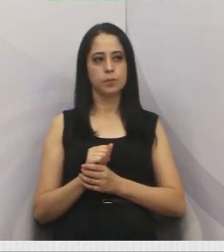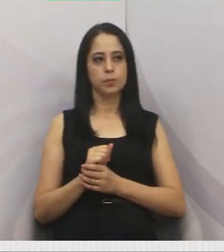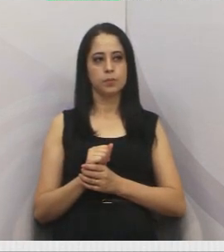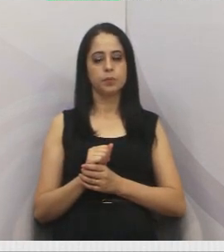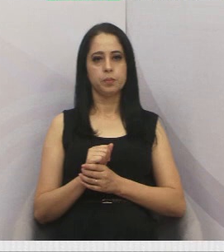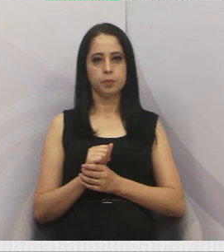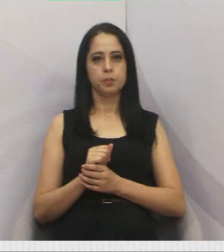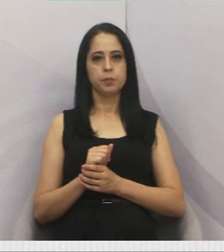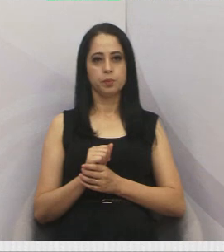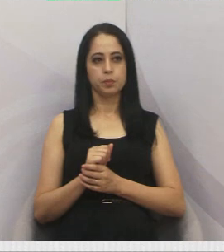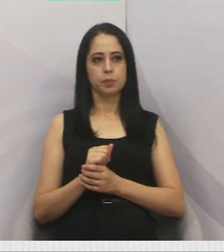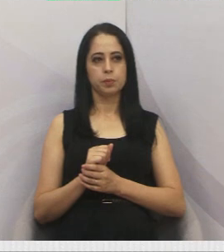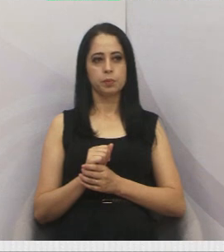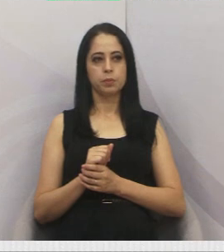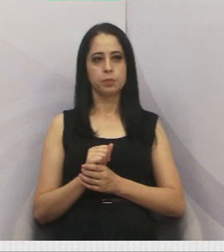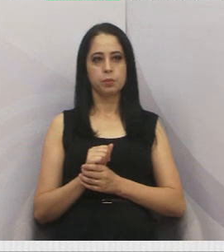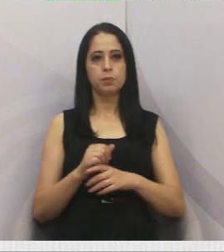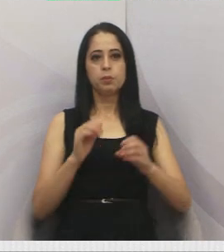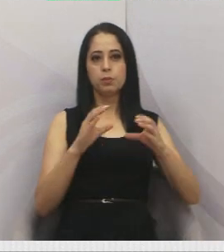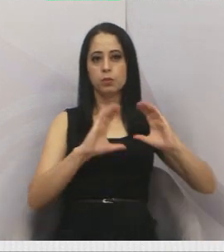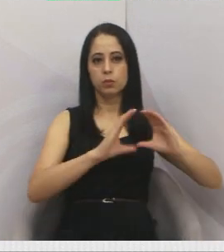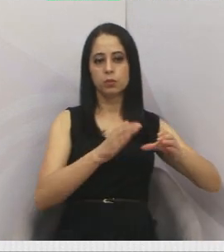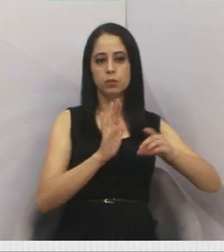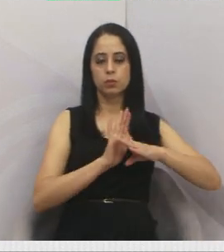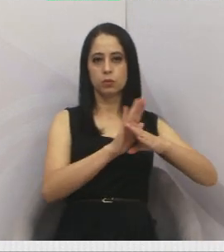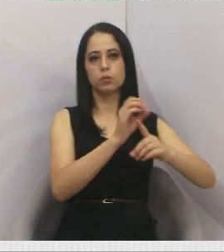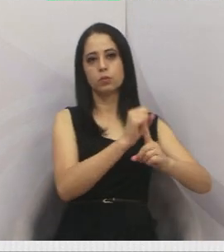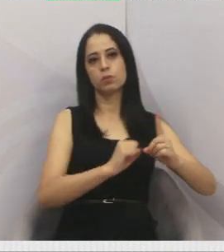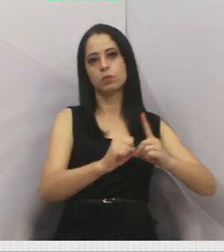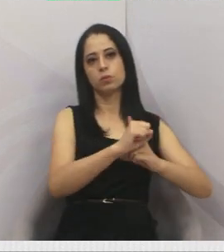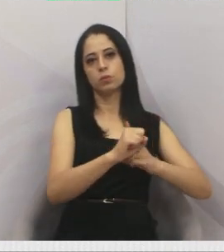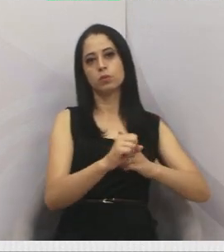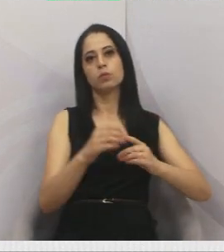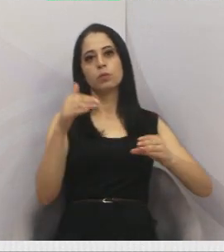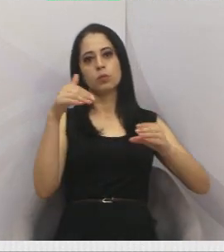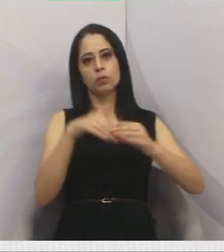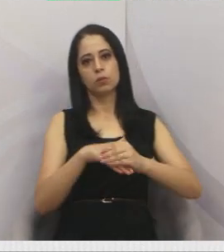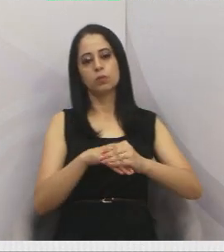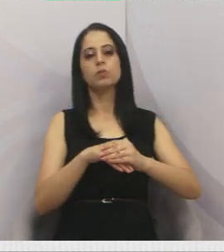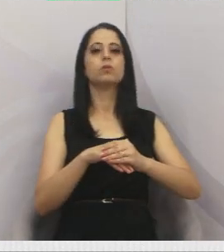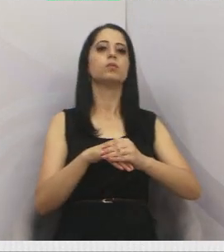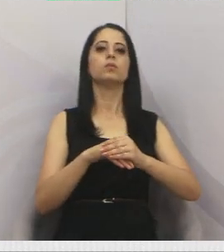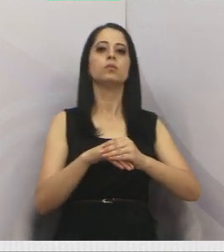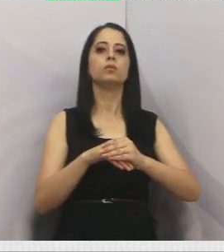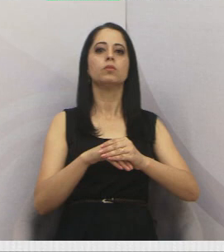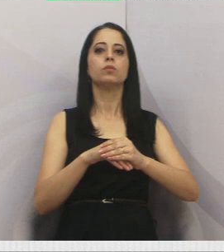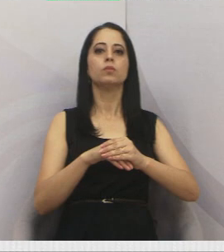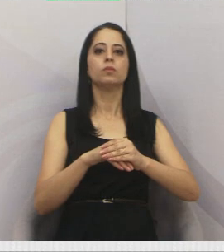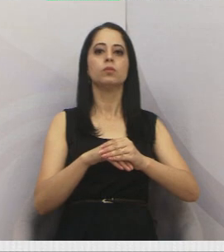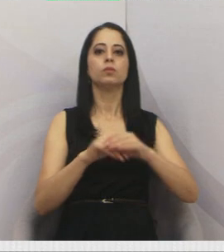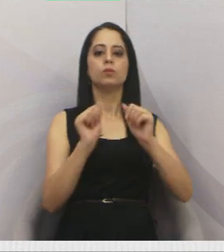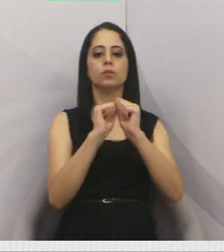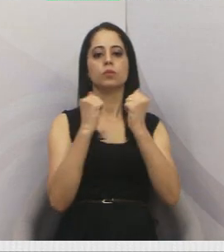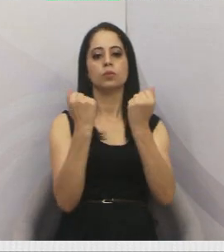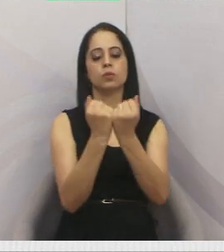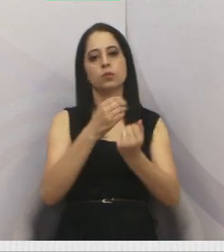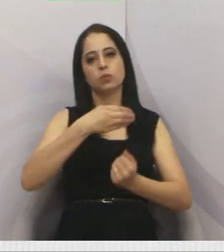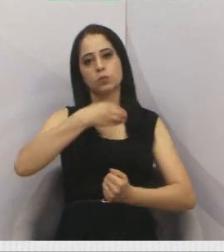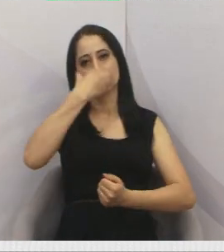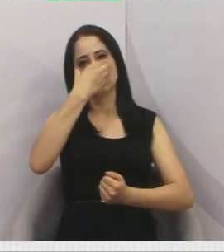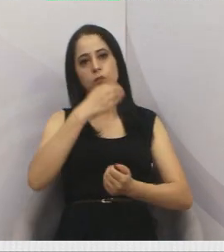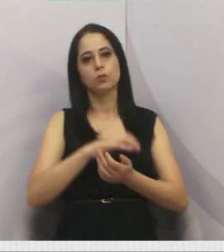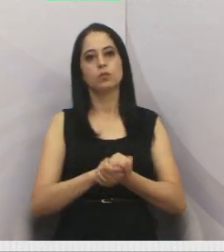Segmento Movimentos Populares, um voto para Associação dos Moradores do Jardim Paraíso e Jardim Yolanda.